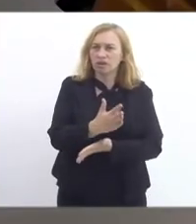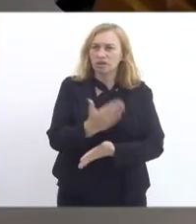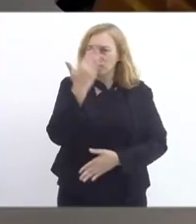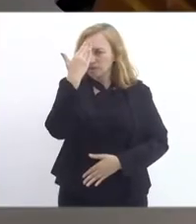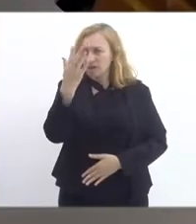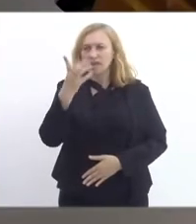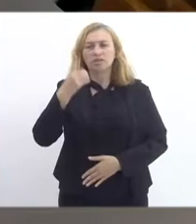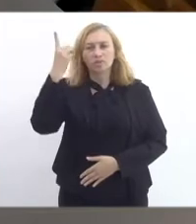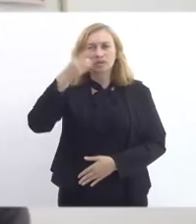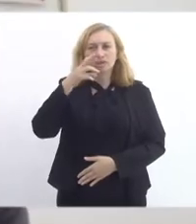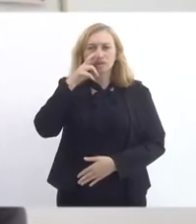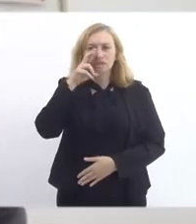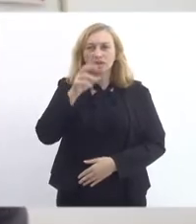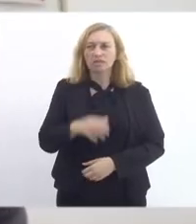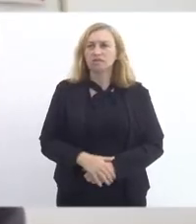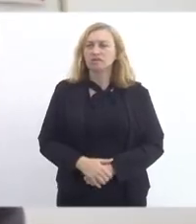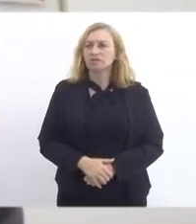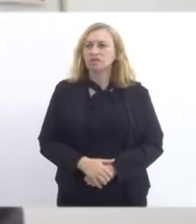Obrigado, deputado Rosenberg.